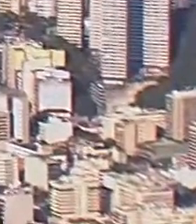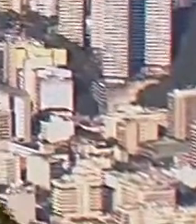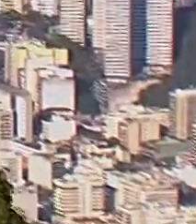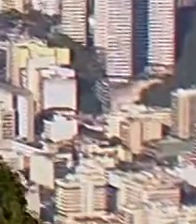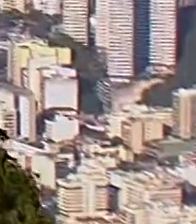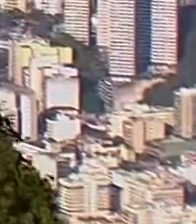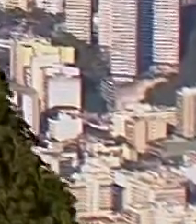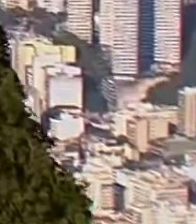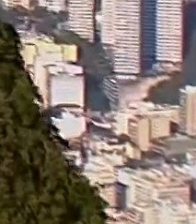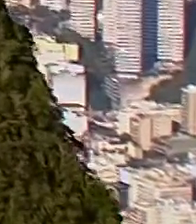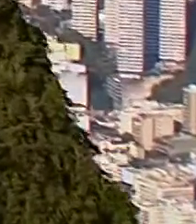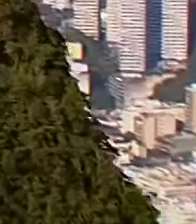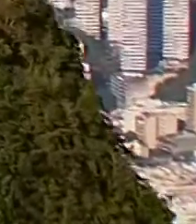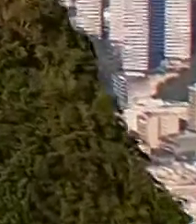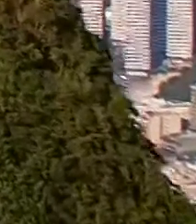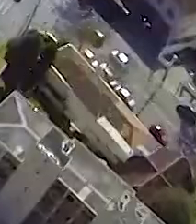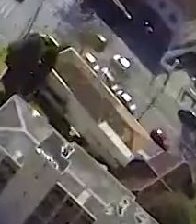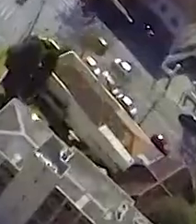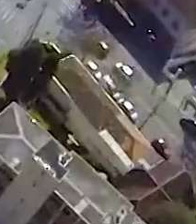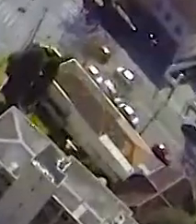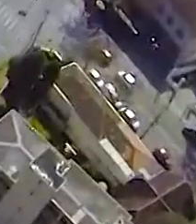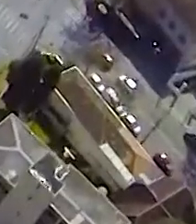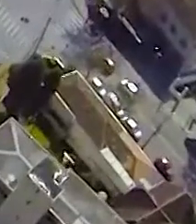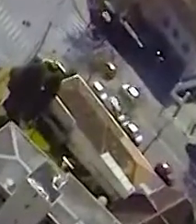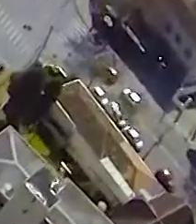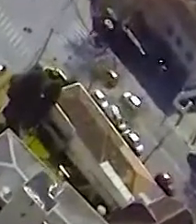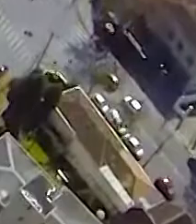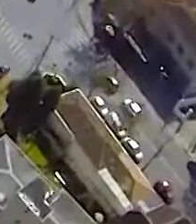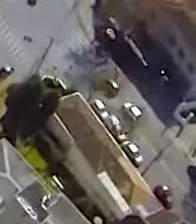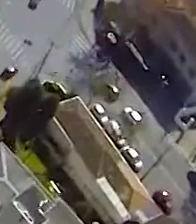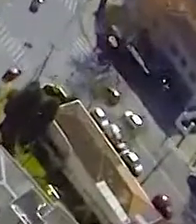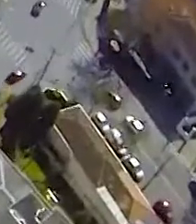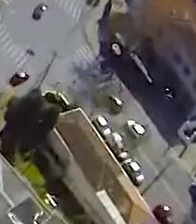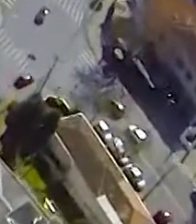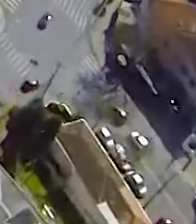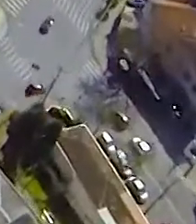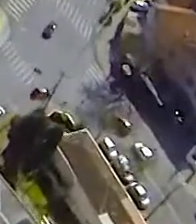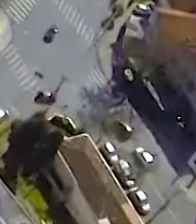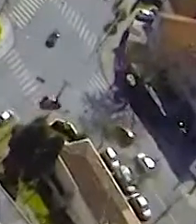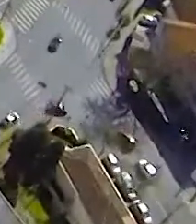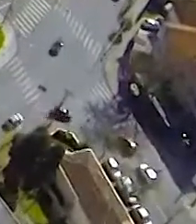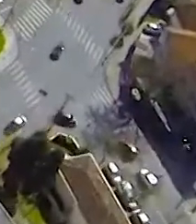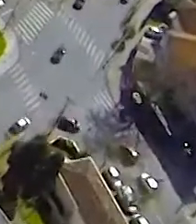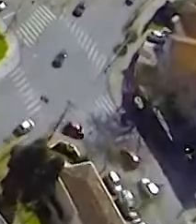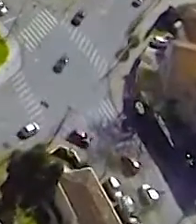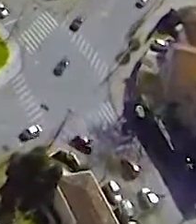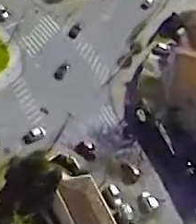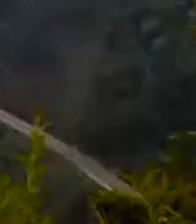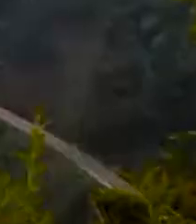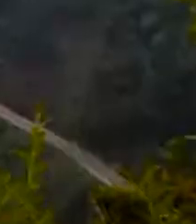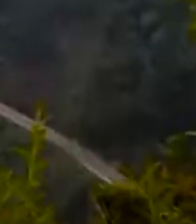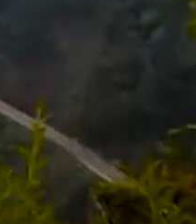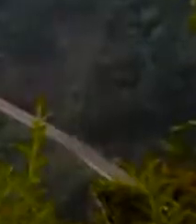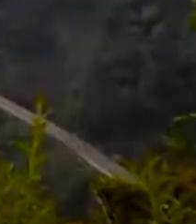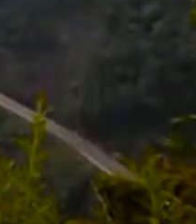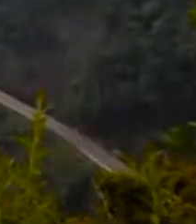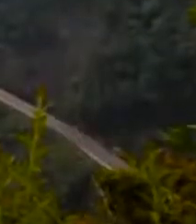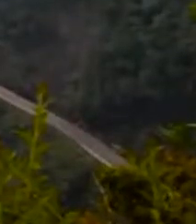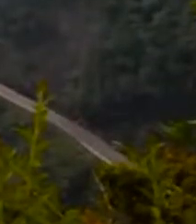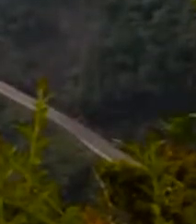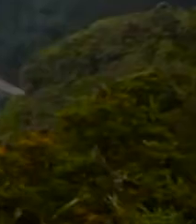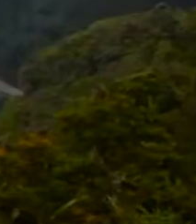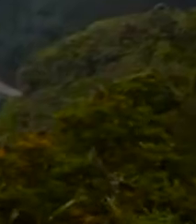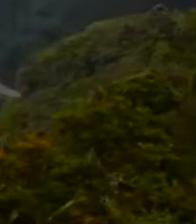própria natureza, estrela forte, pálido, coloso, e o teu